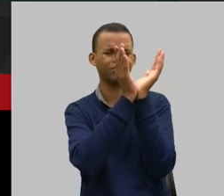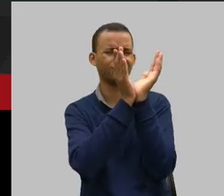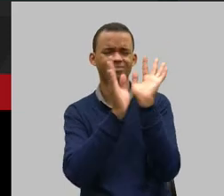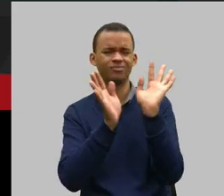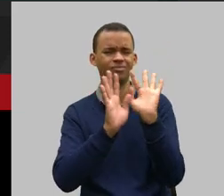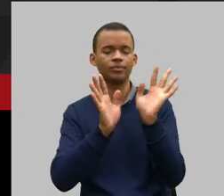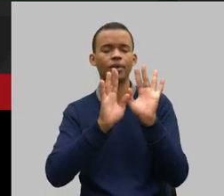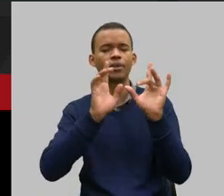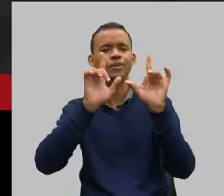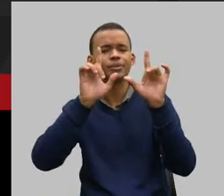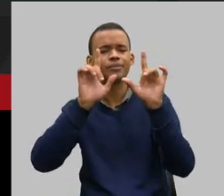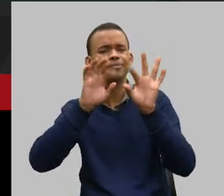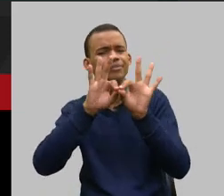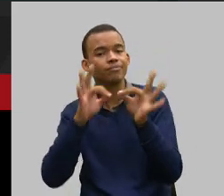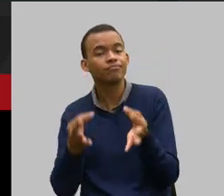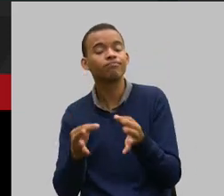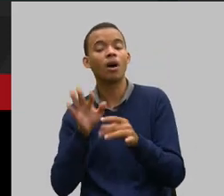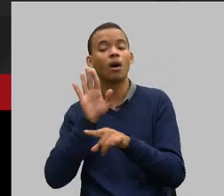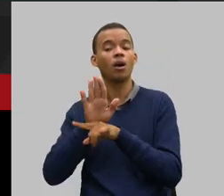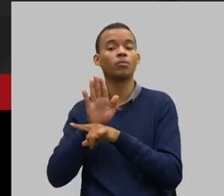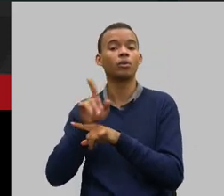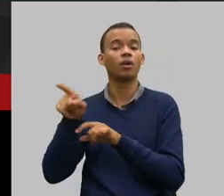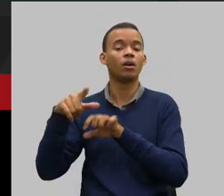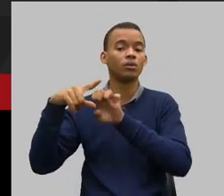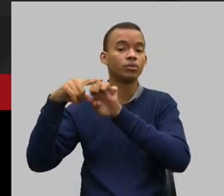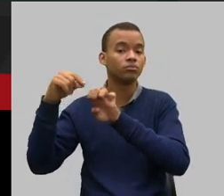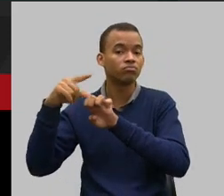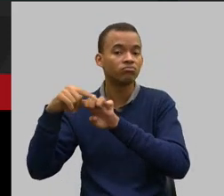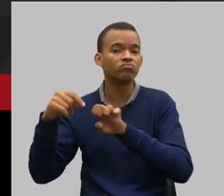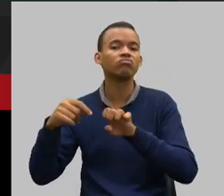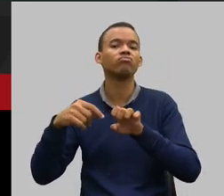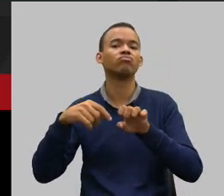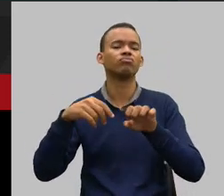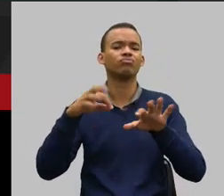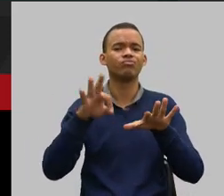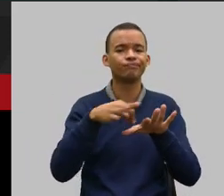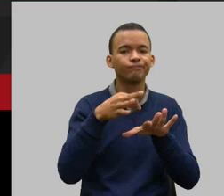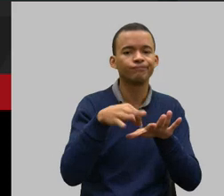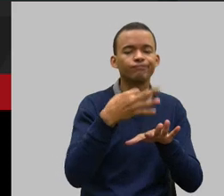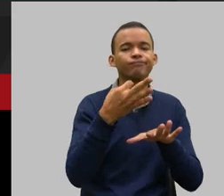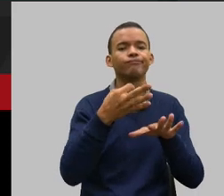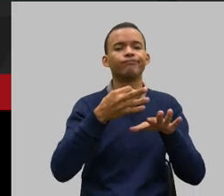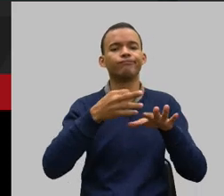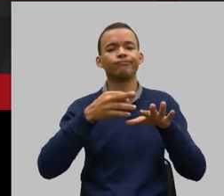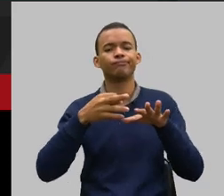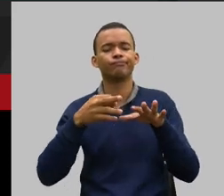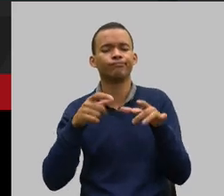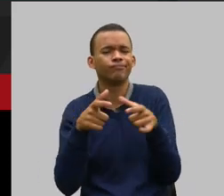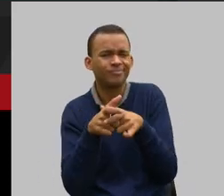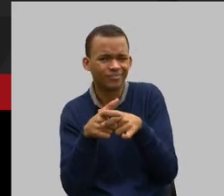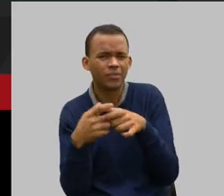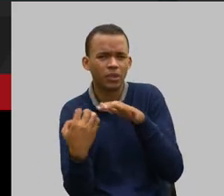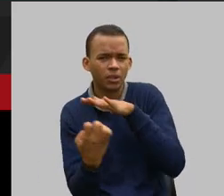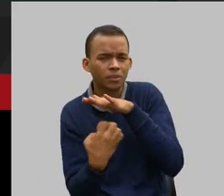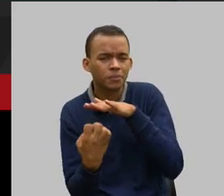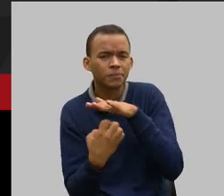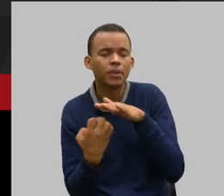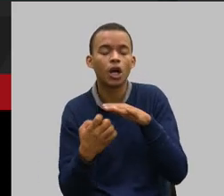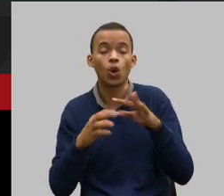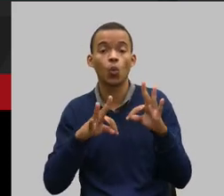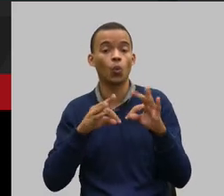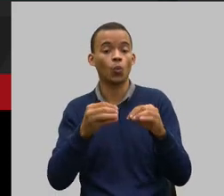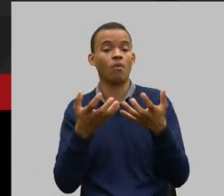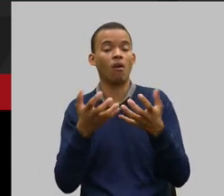empreende aquele que investe desde o artesão microempreendedor individual microempresa todo mundo que tem um sonho de